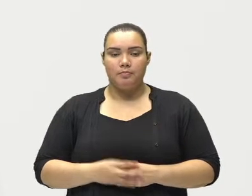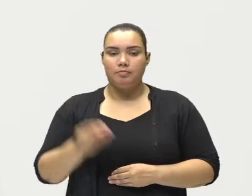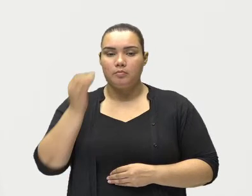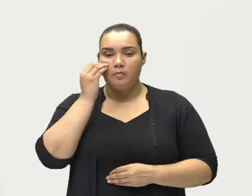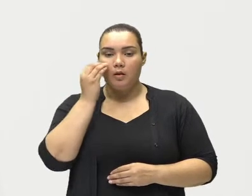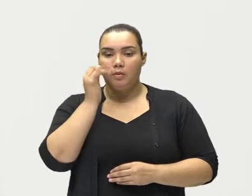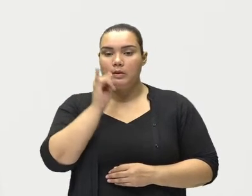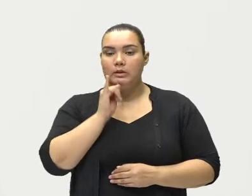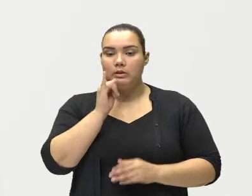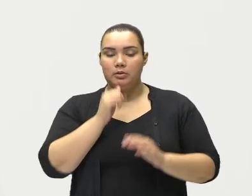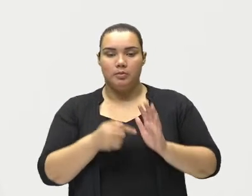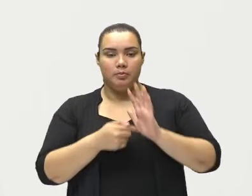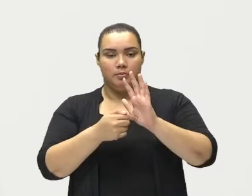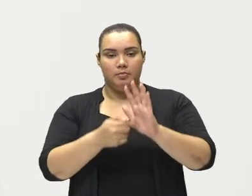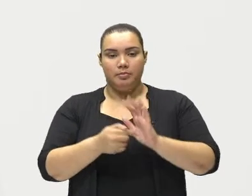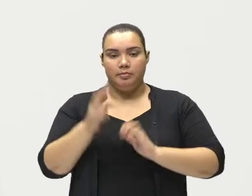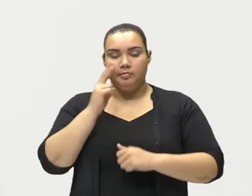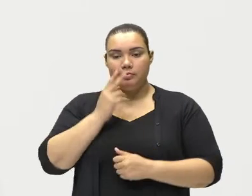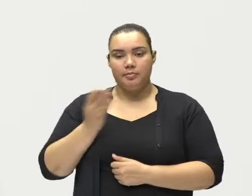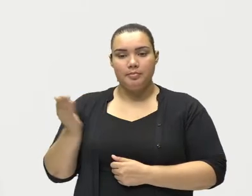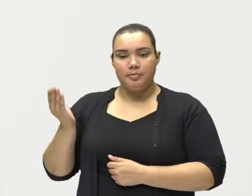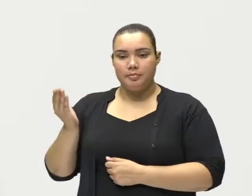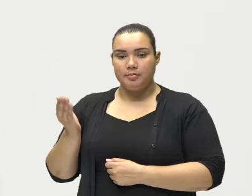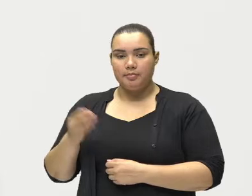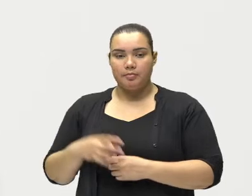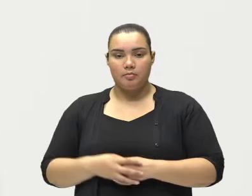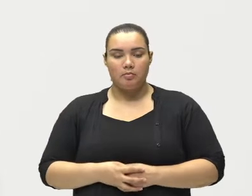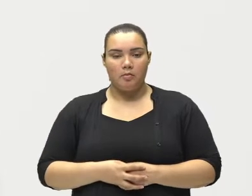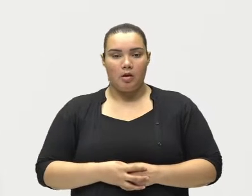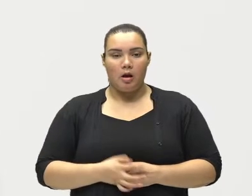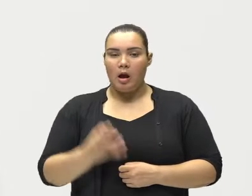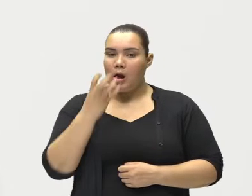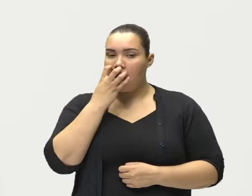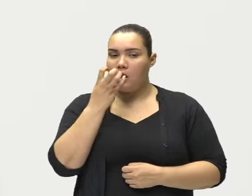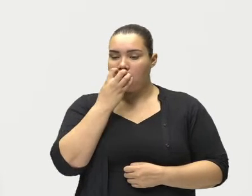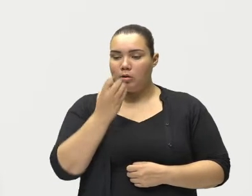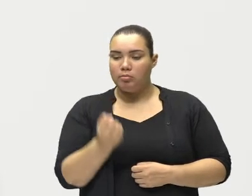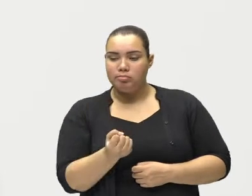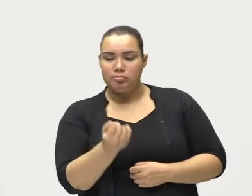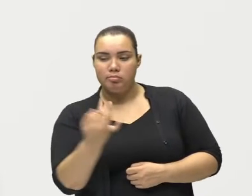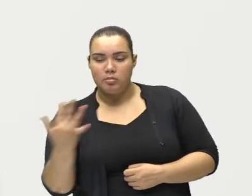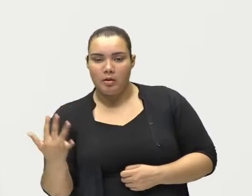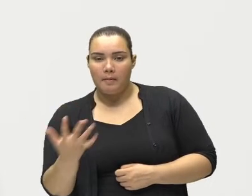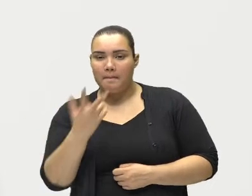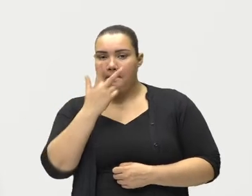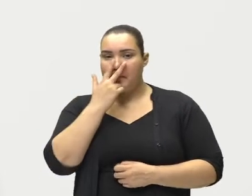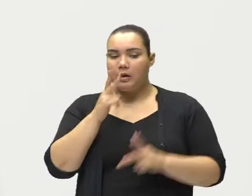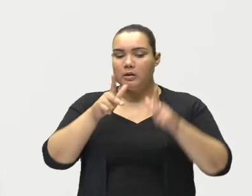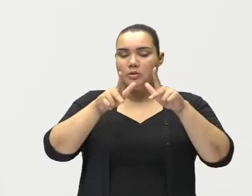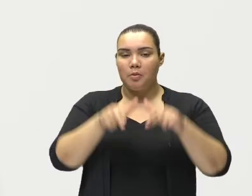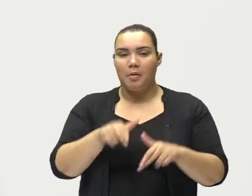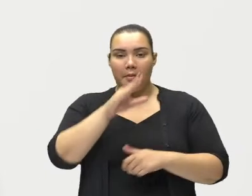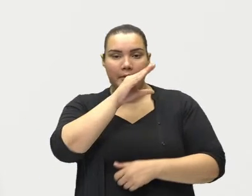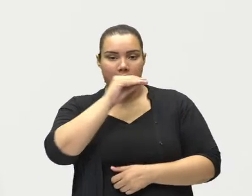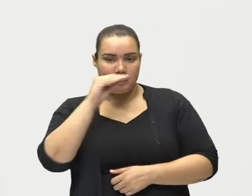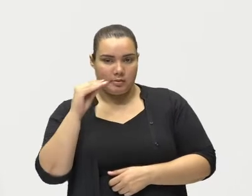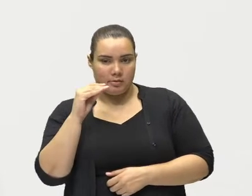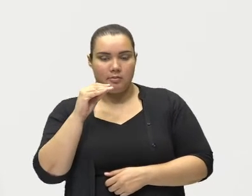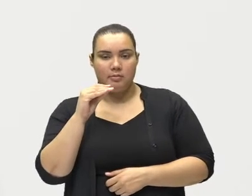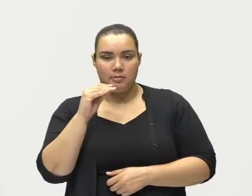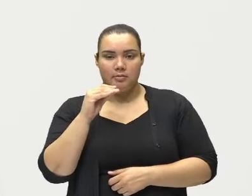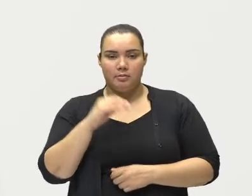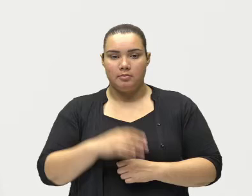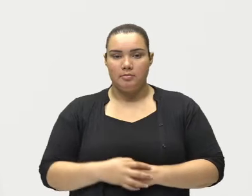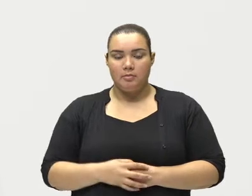aqui o exemplo. Olha que eu tenho um exemplo aqui para você. Muitos cachorros agem como se fossem crianças. Então temos a